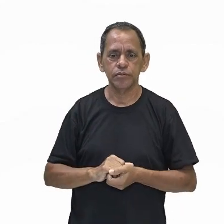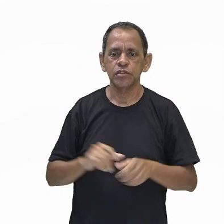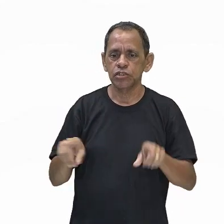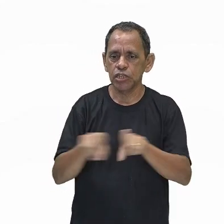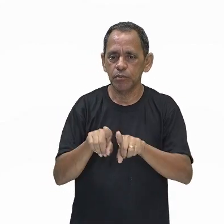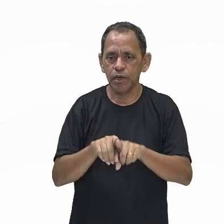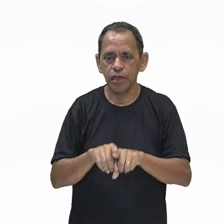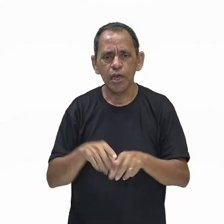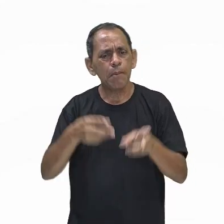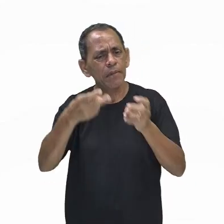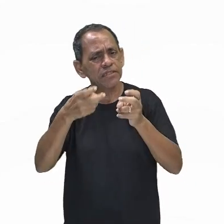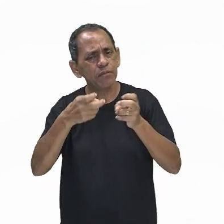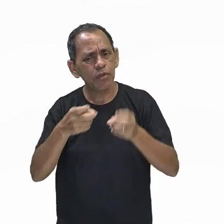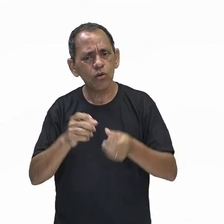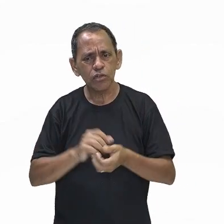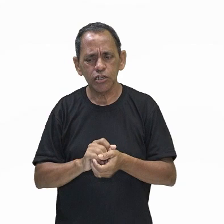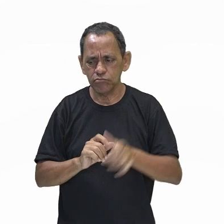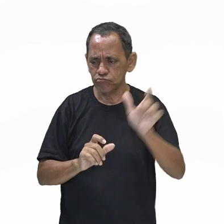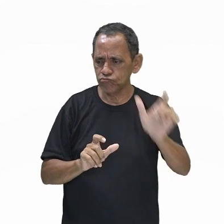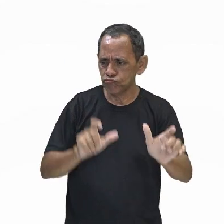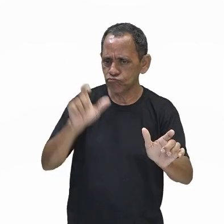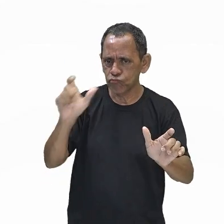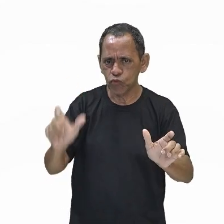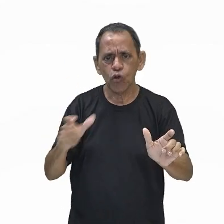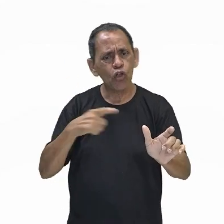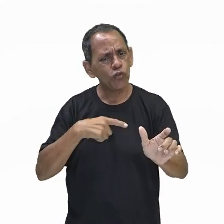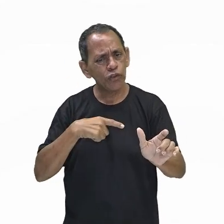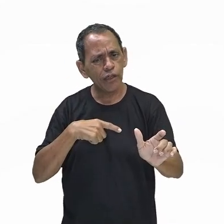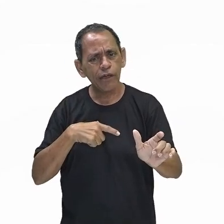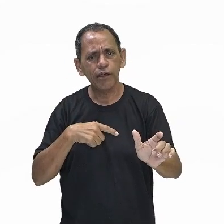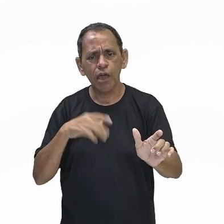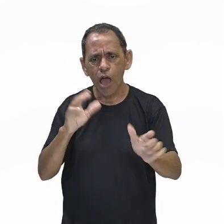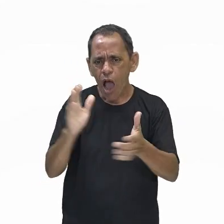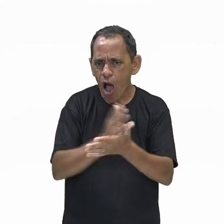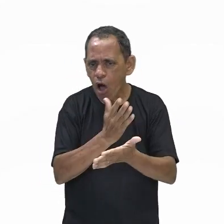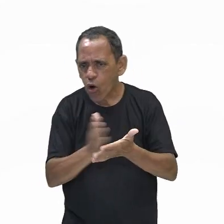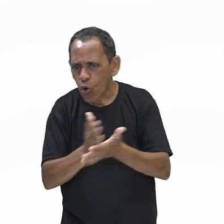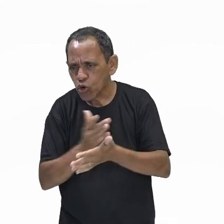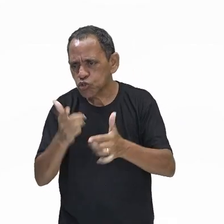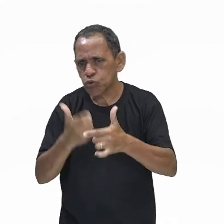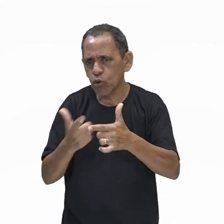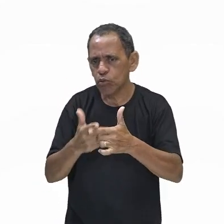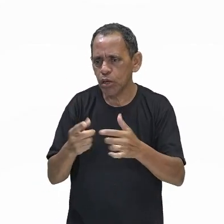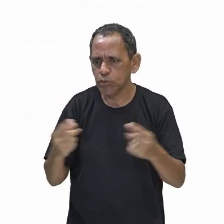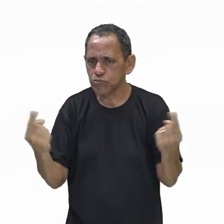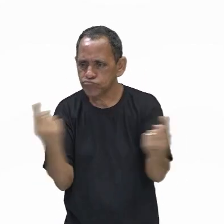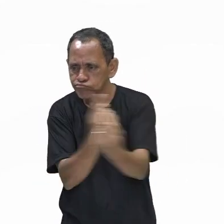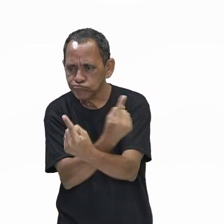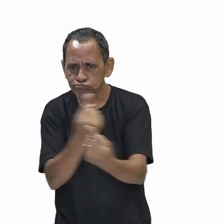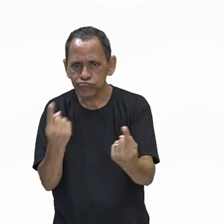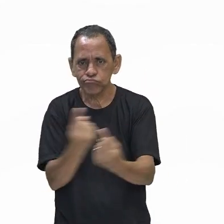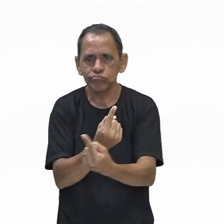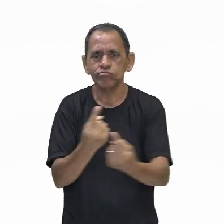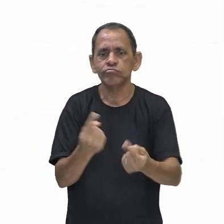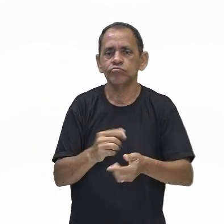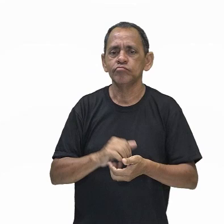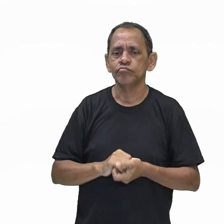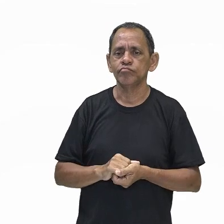matando. Então, envolve bastante isso, tá? Vamos continuar aí. Aí nós temos